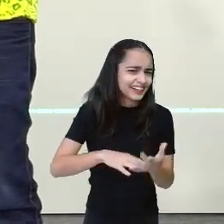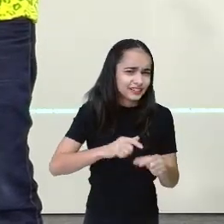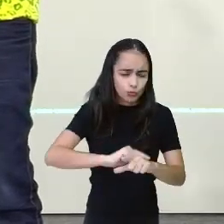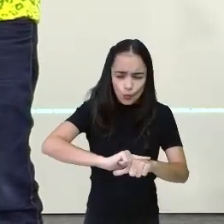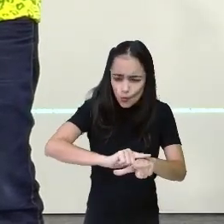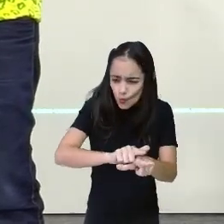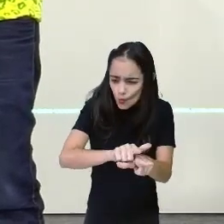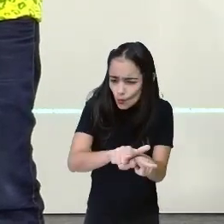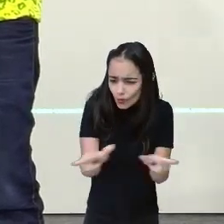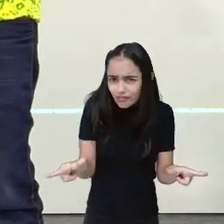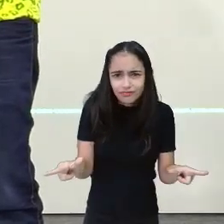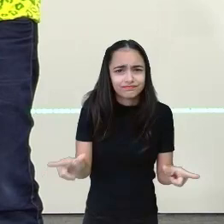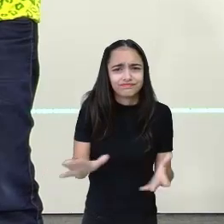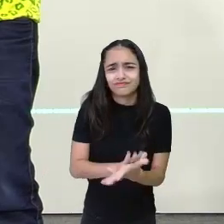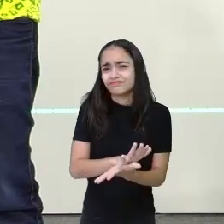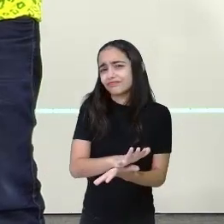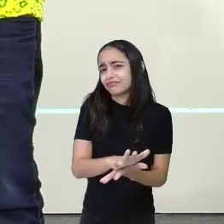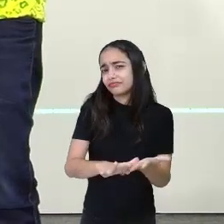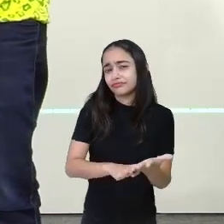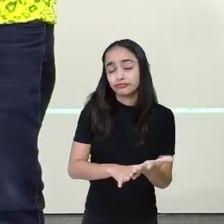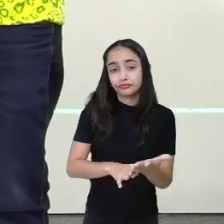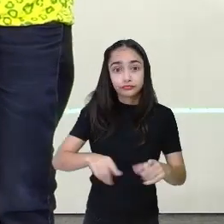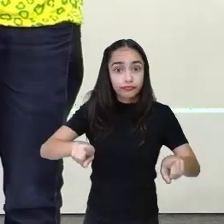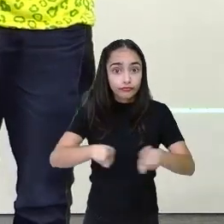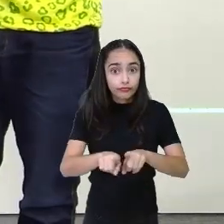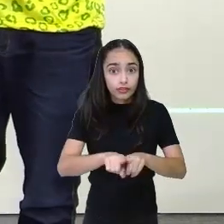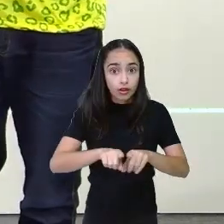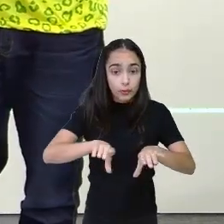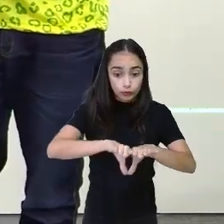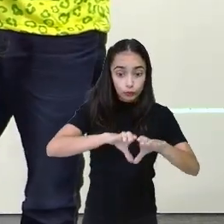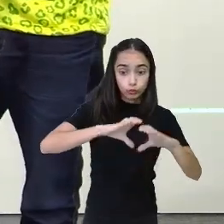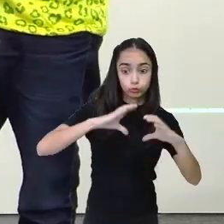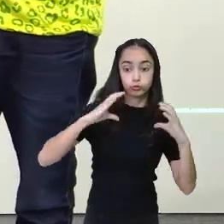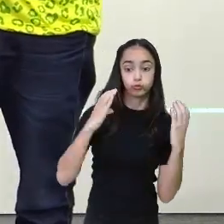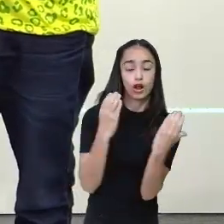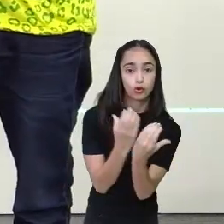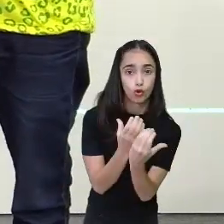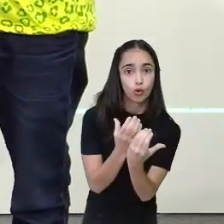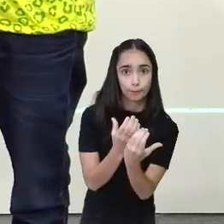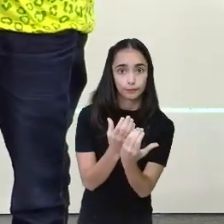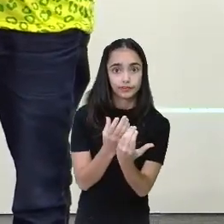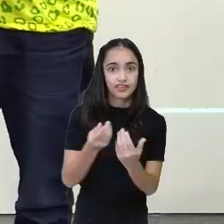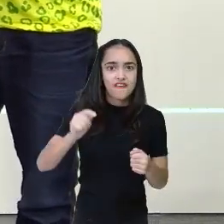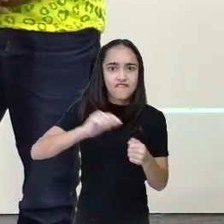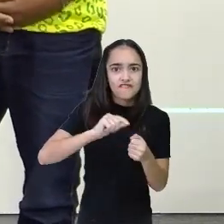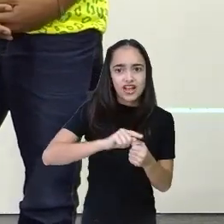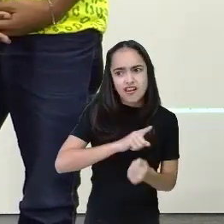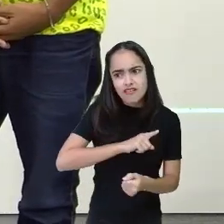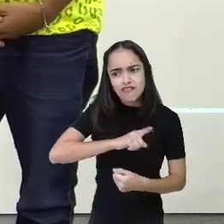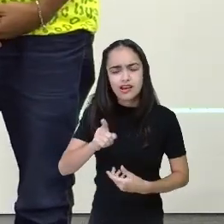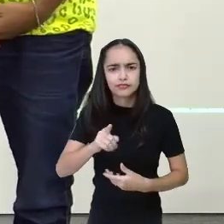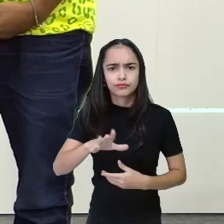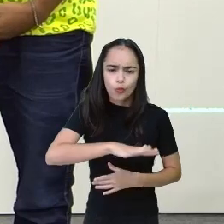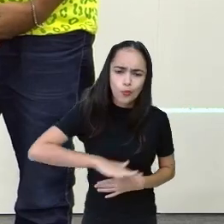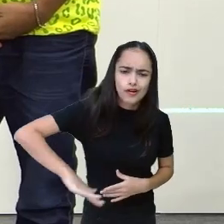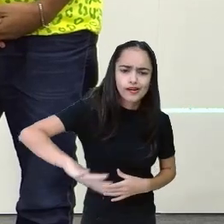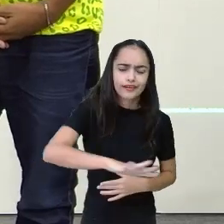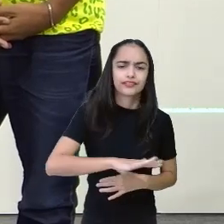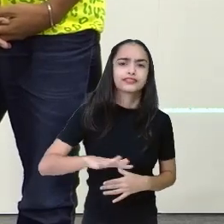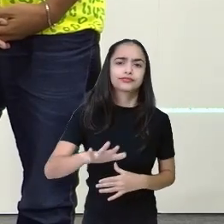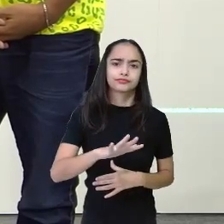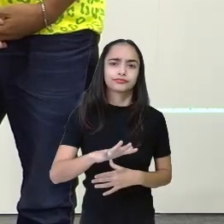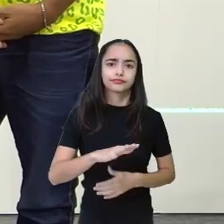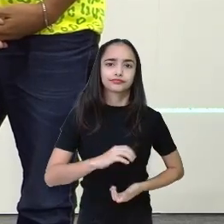estádio realmente no deserto. Então, por isso a temperatura é tão quente nesse período, mesmo sendo o inverno lá no